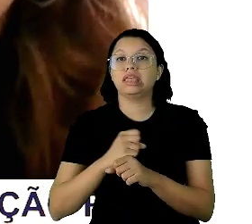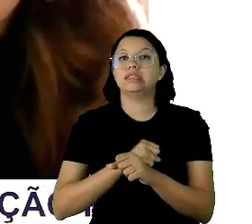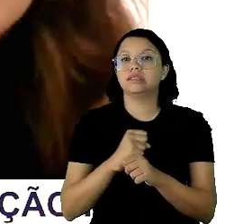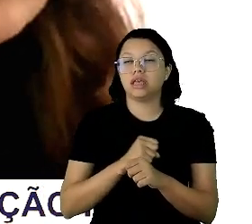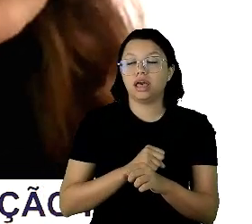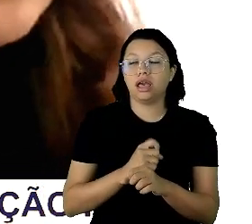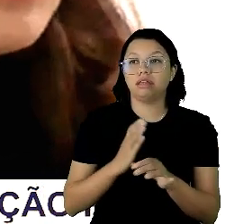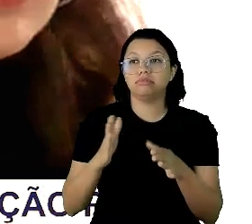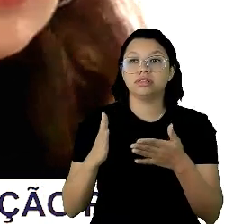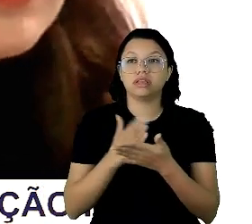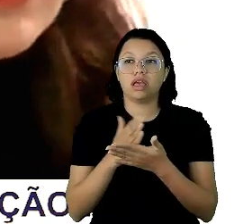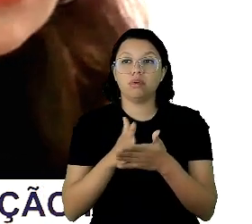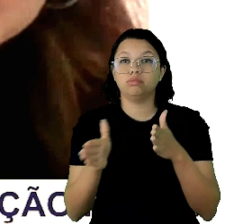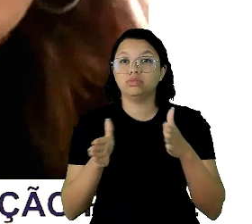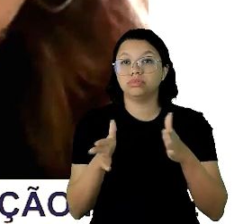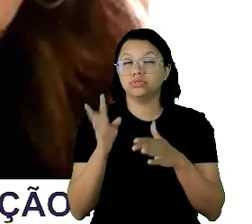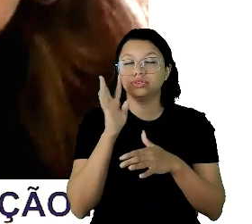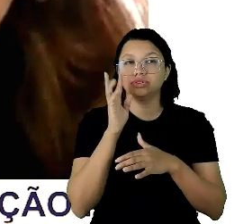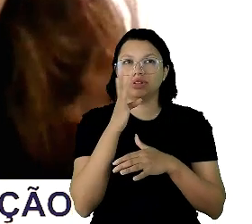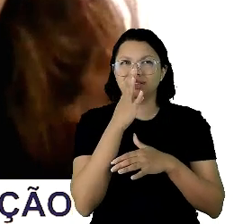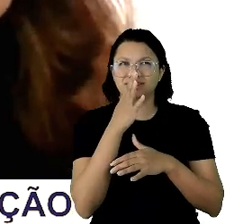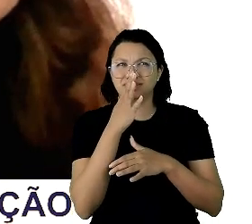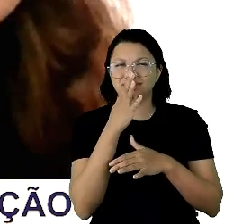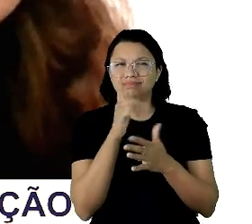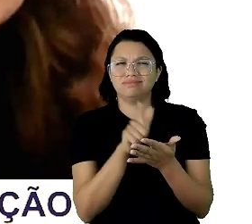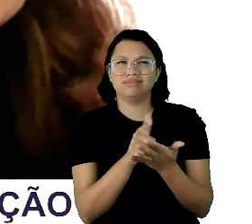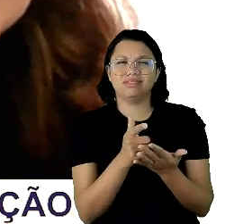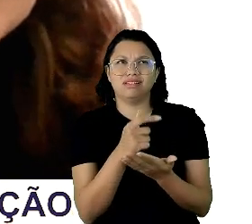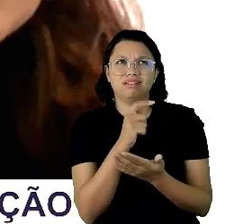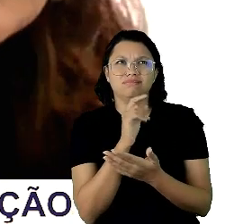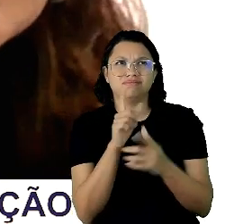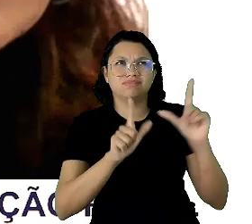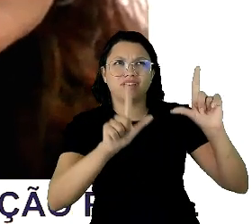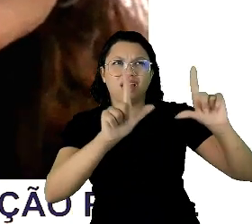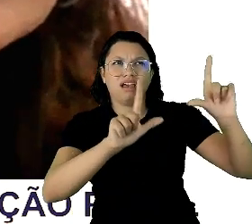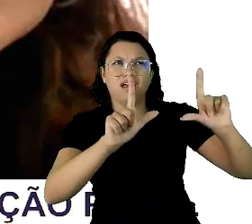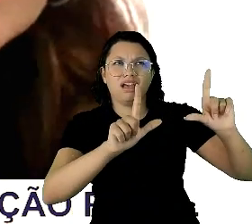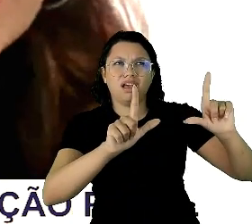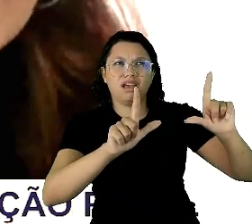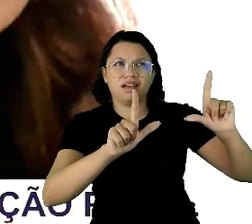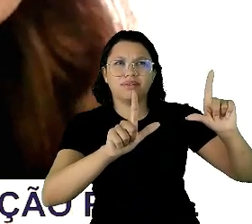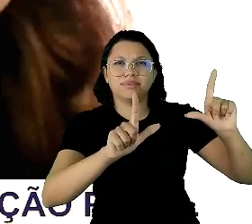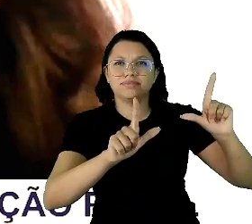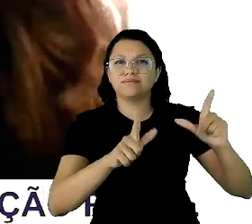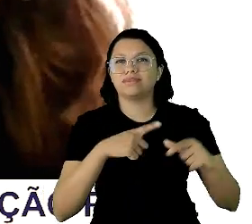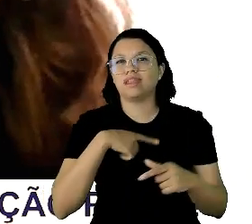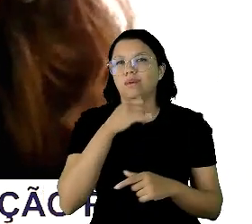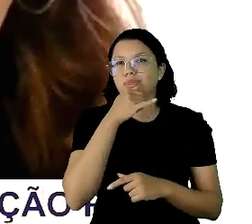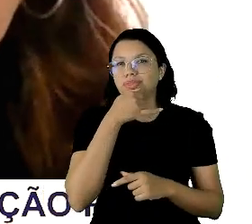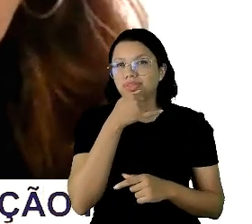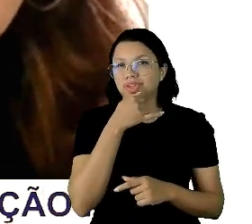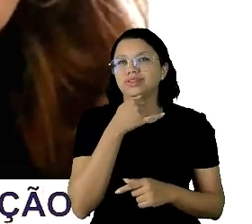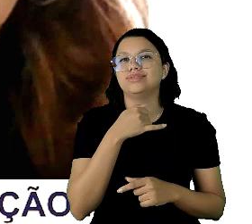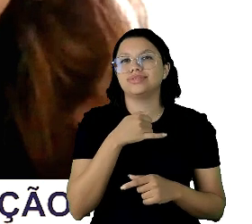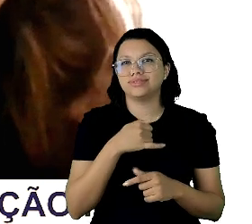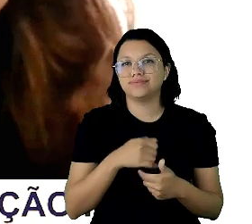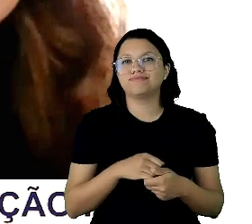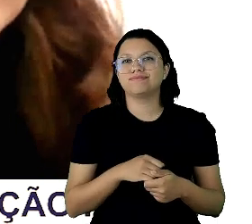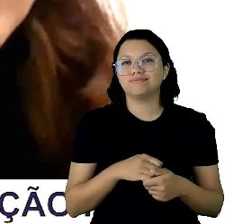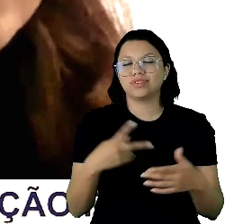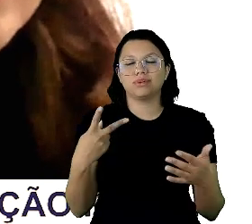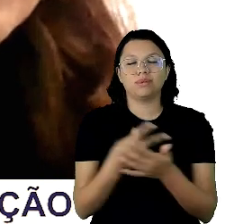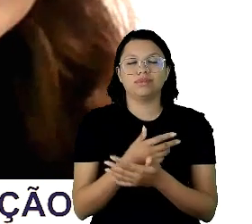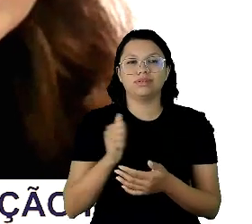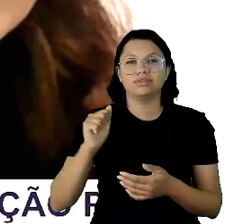gente fica desanimada. Eu fiquei muito triste com a notícia da Andressa, que foi agredida andando